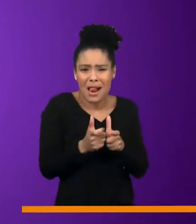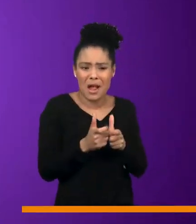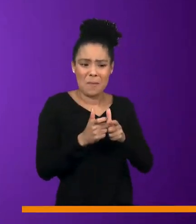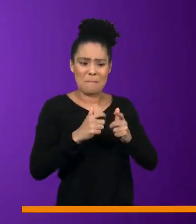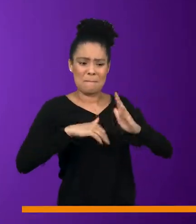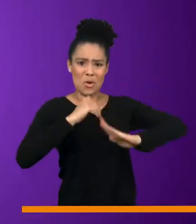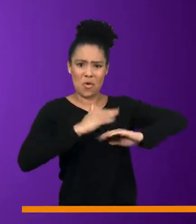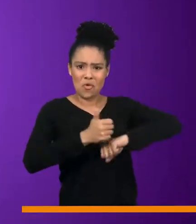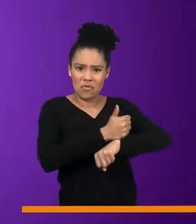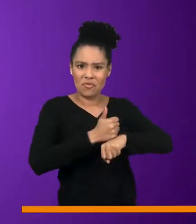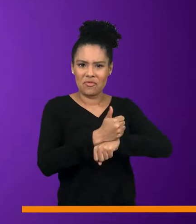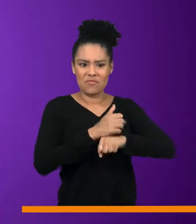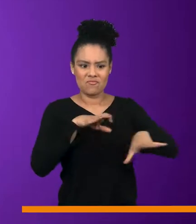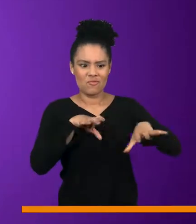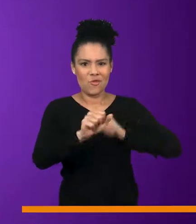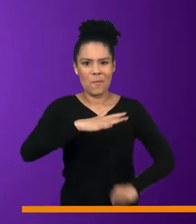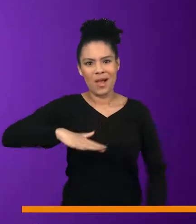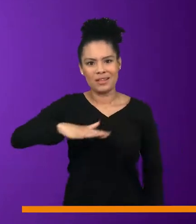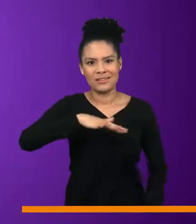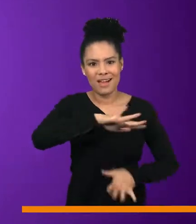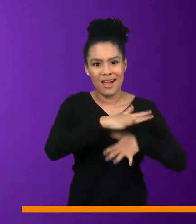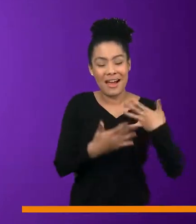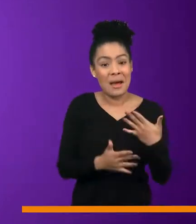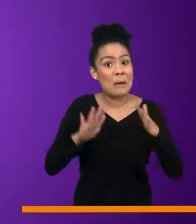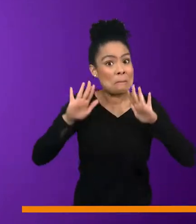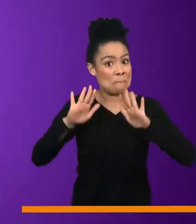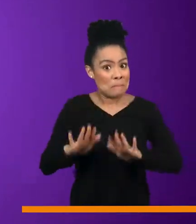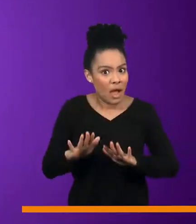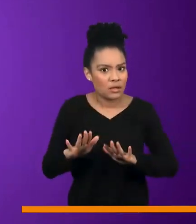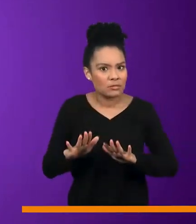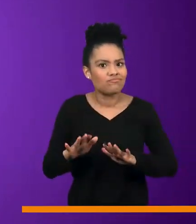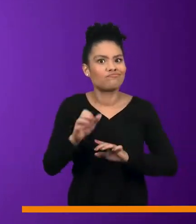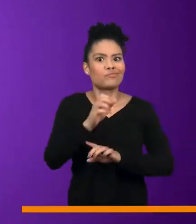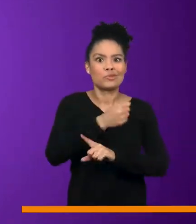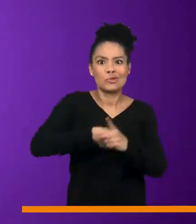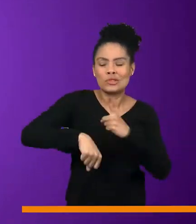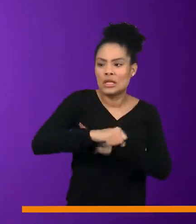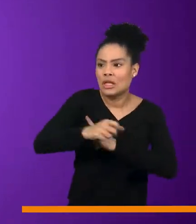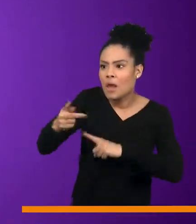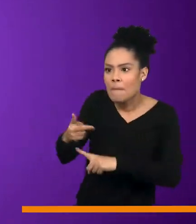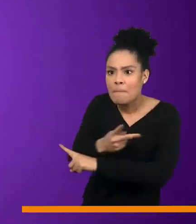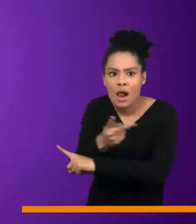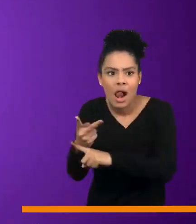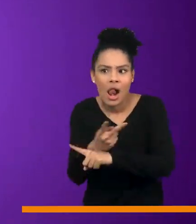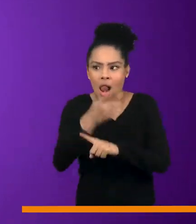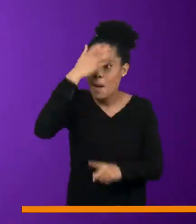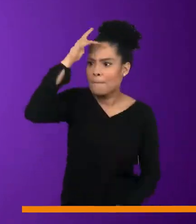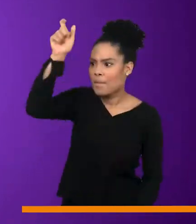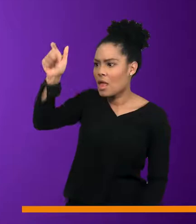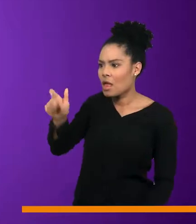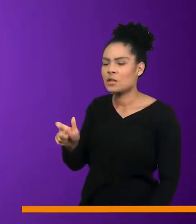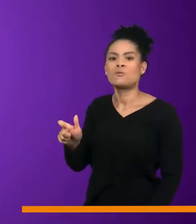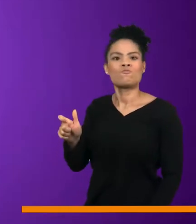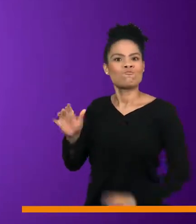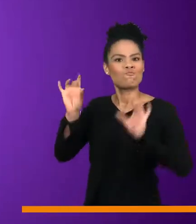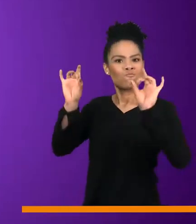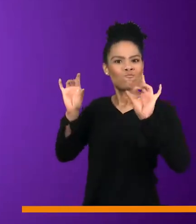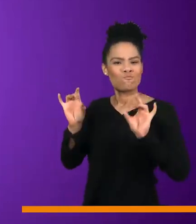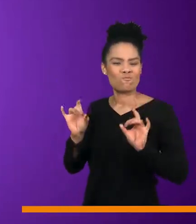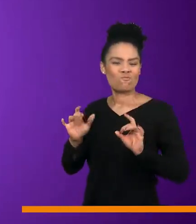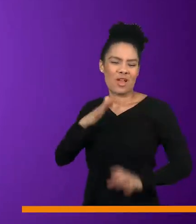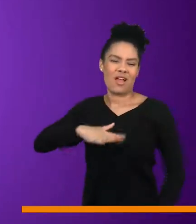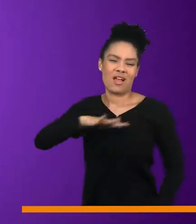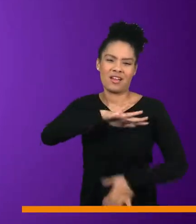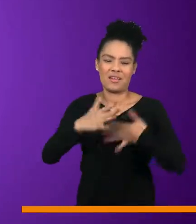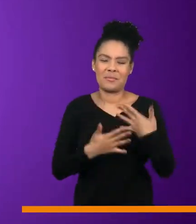qualificação na área. Em contrapartida, existe uma grande demanda por novos profissionais que sejam especialistas na libras. Razão